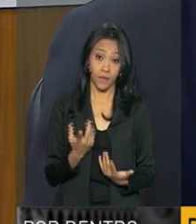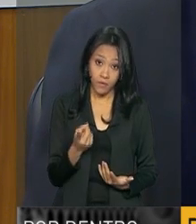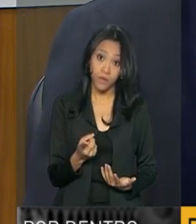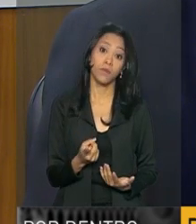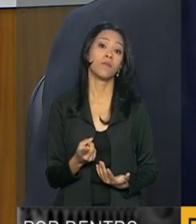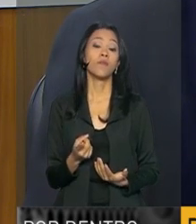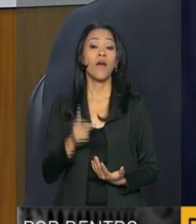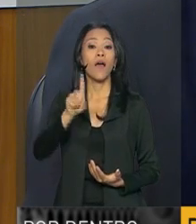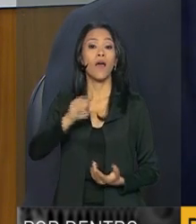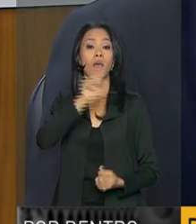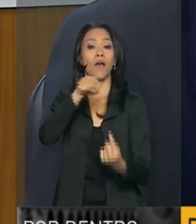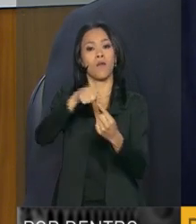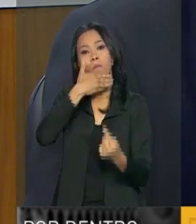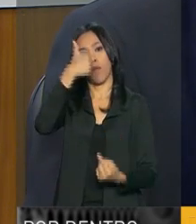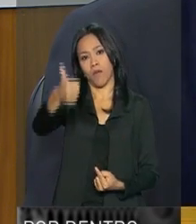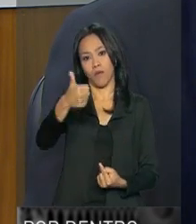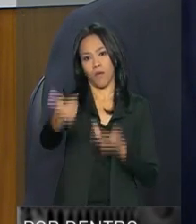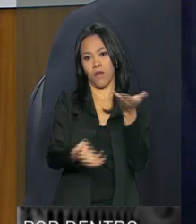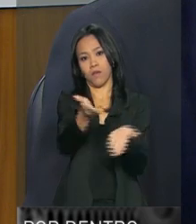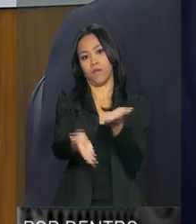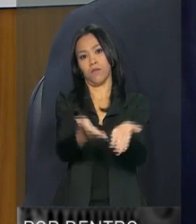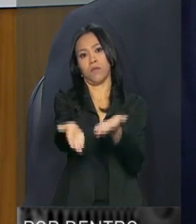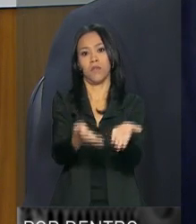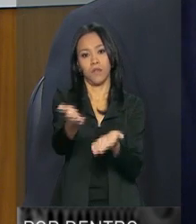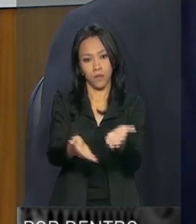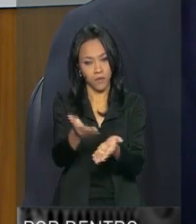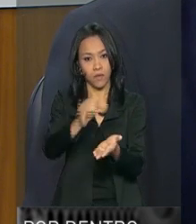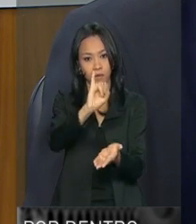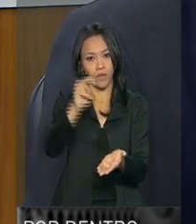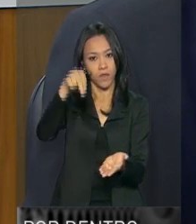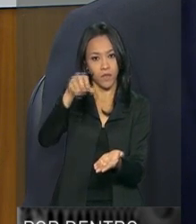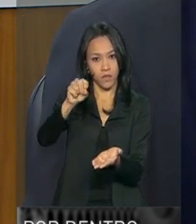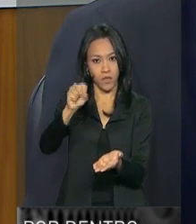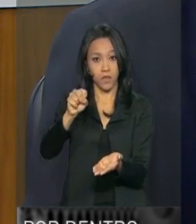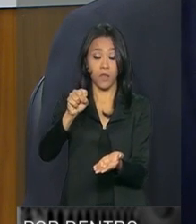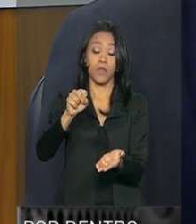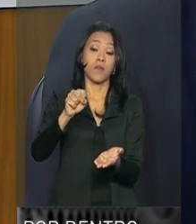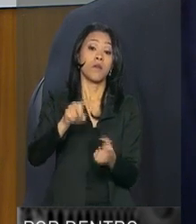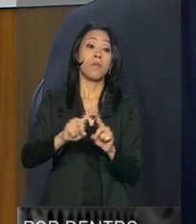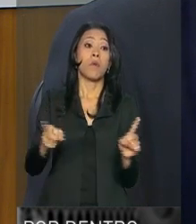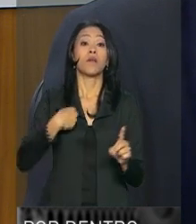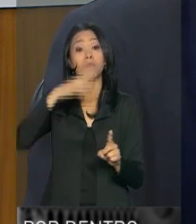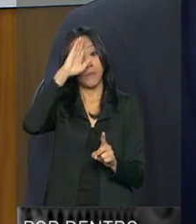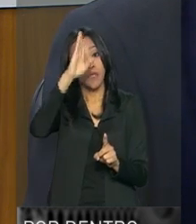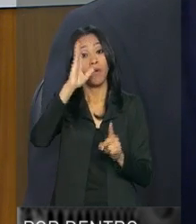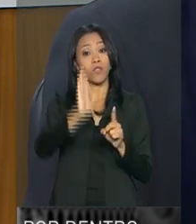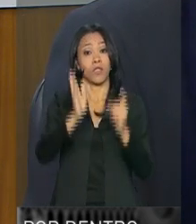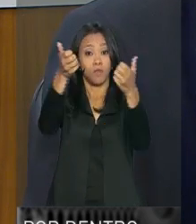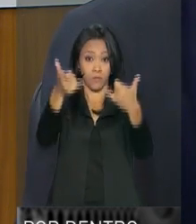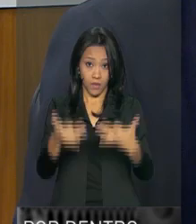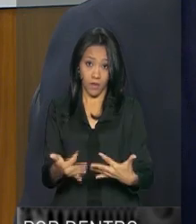pra melhorar a qualidade do atendimento no inss mas o elemento principal como eu tenho dito não é